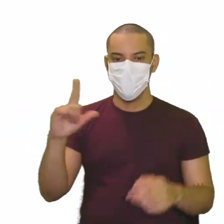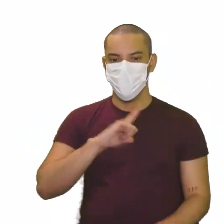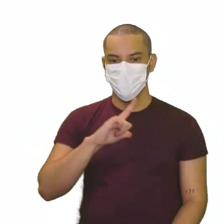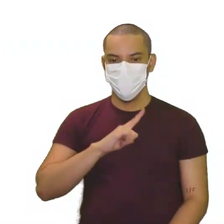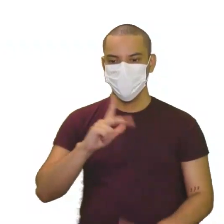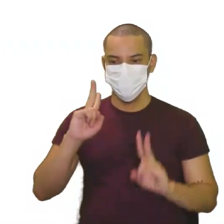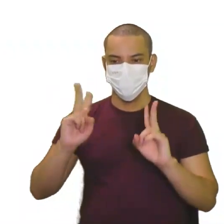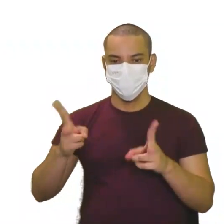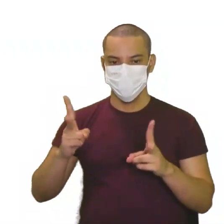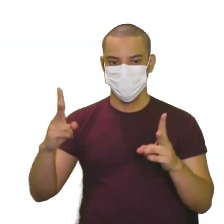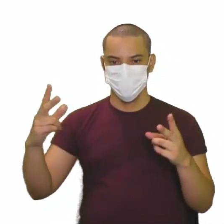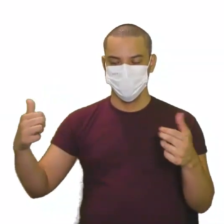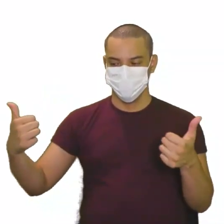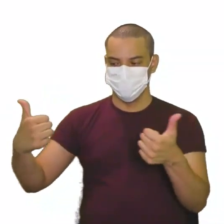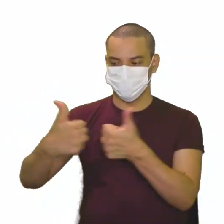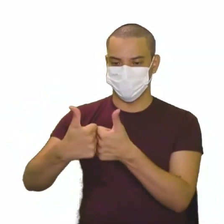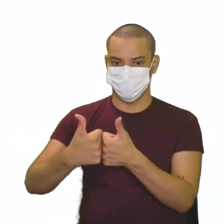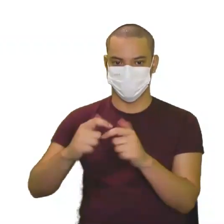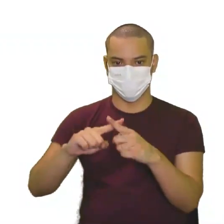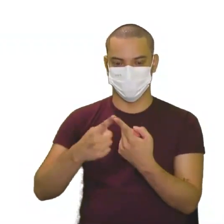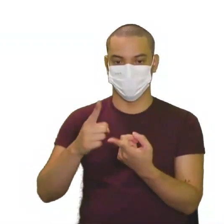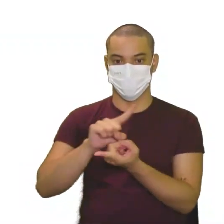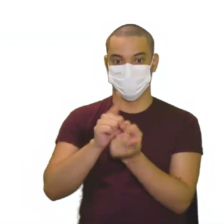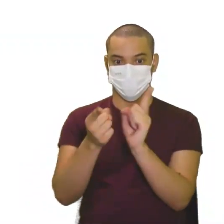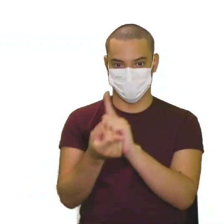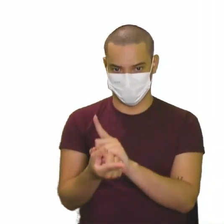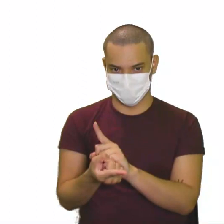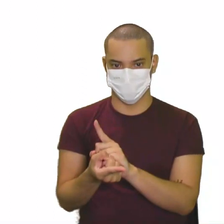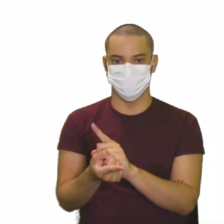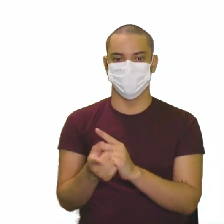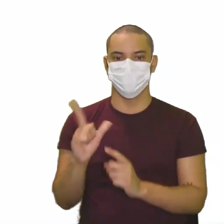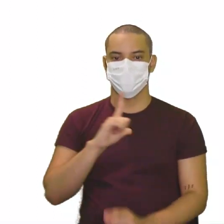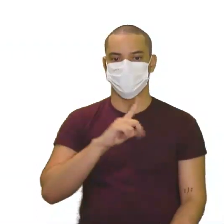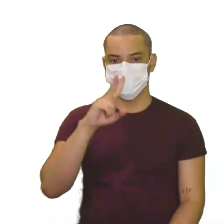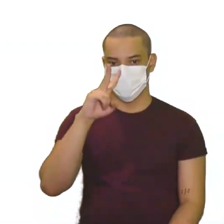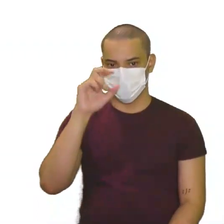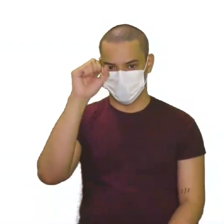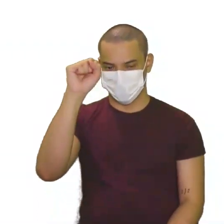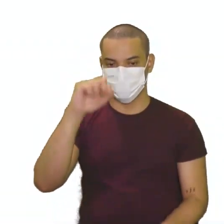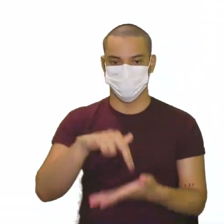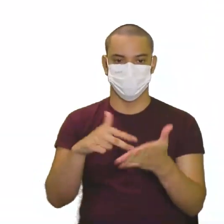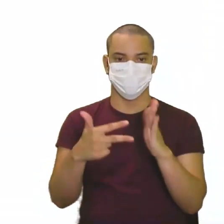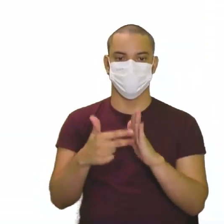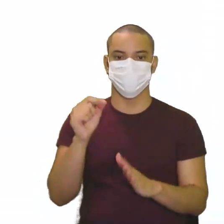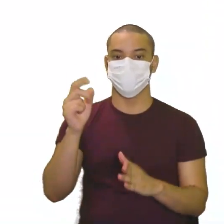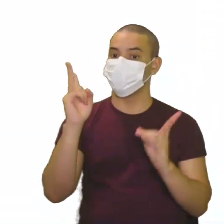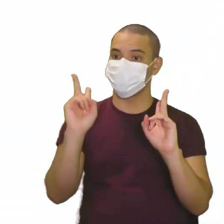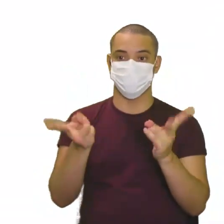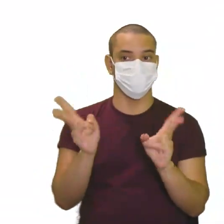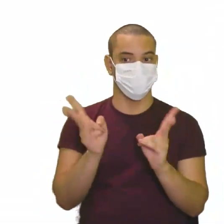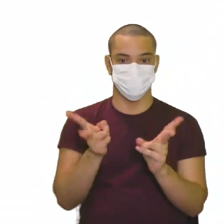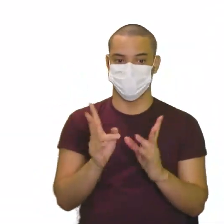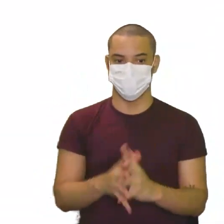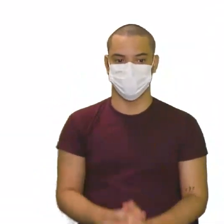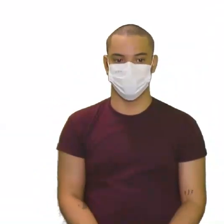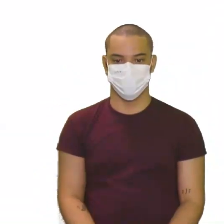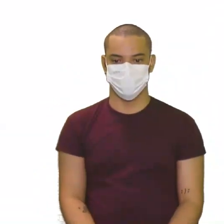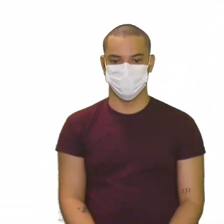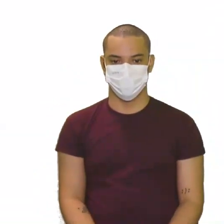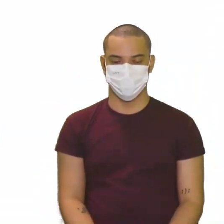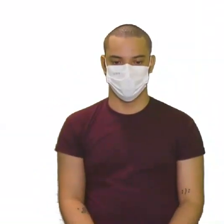mesma direção e sentido oposto e a intensidade dessa força de atração ela vai ser a mesma